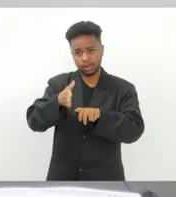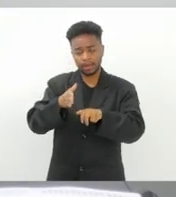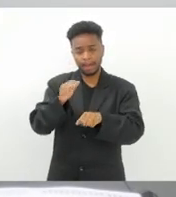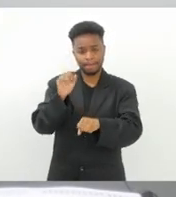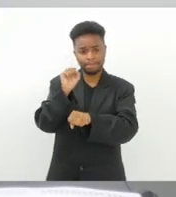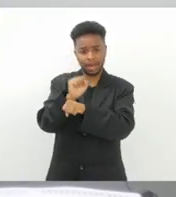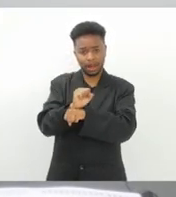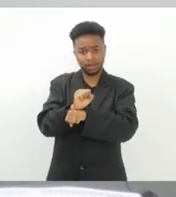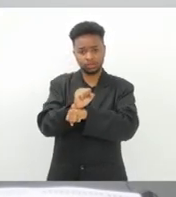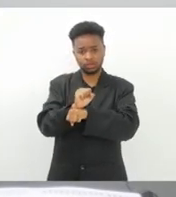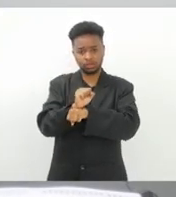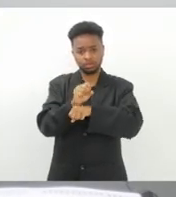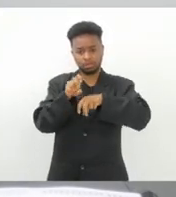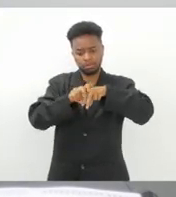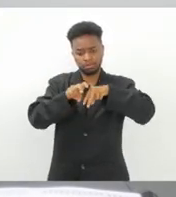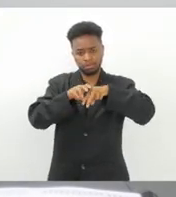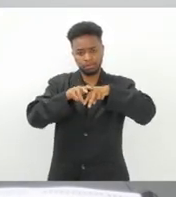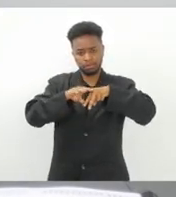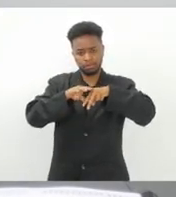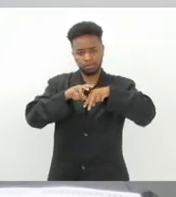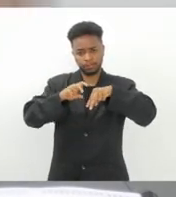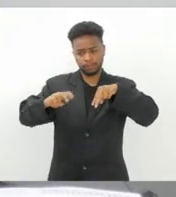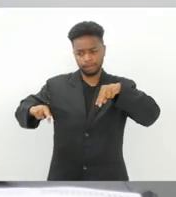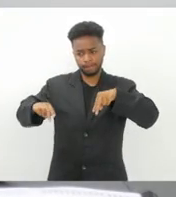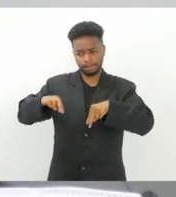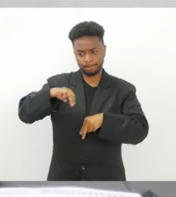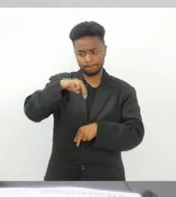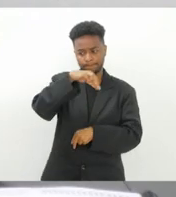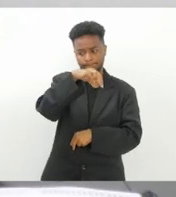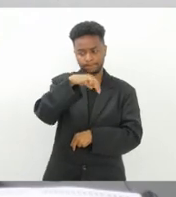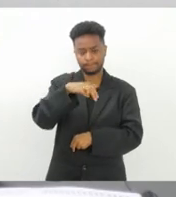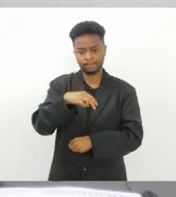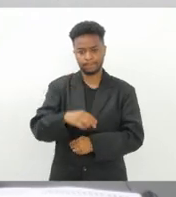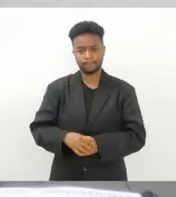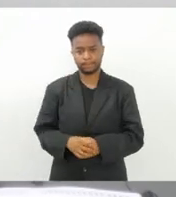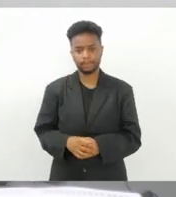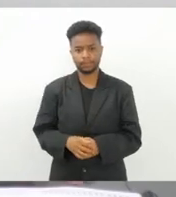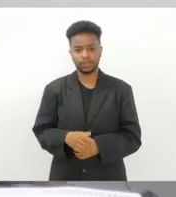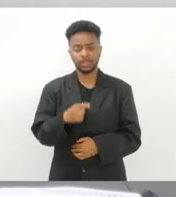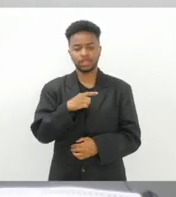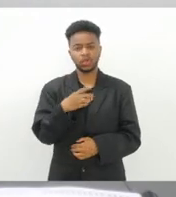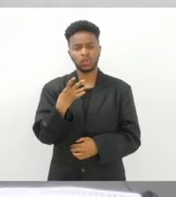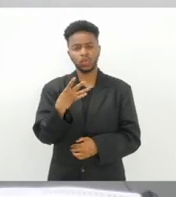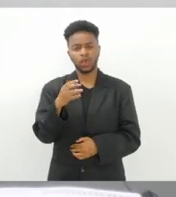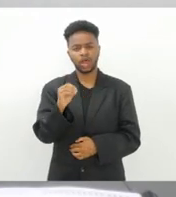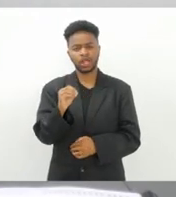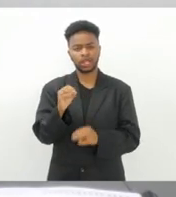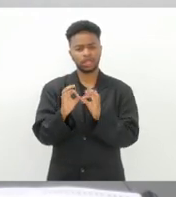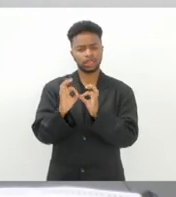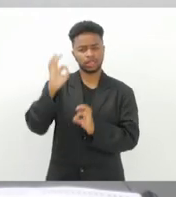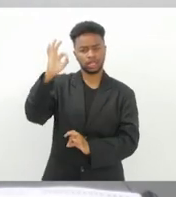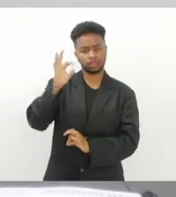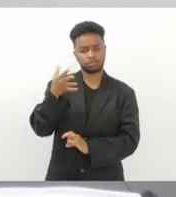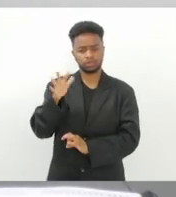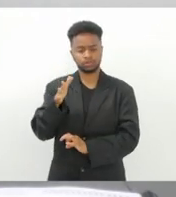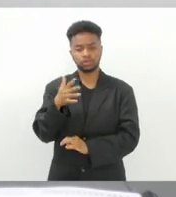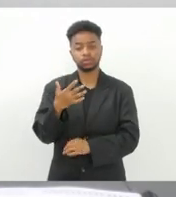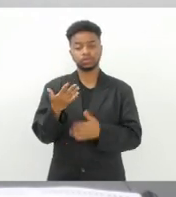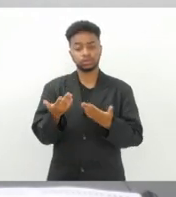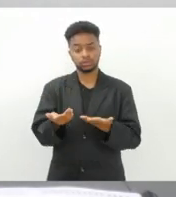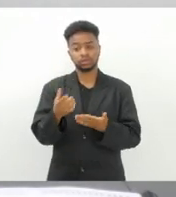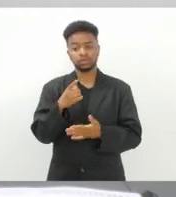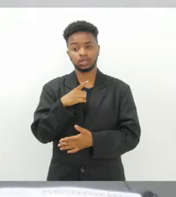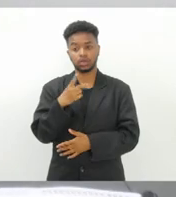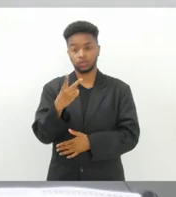uma escadaria daquelas de 40 andares. Na época, vinham duas pessoas que